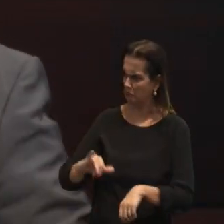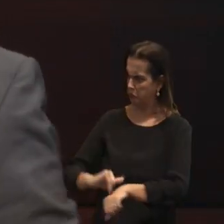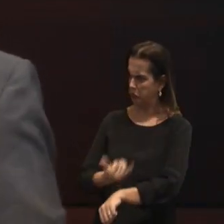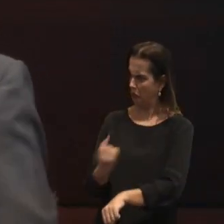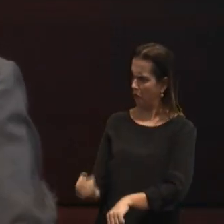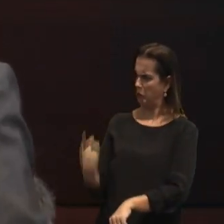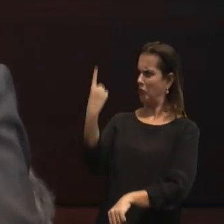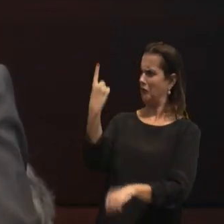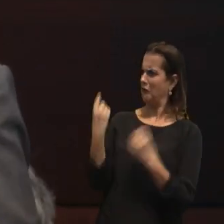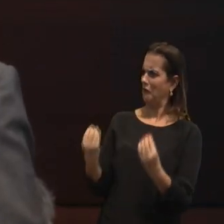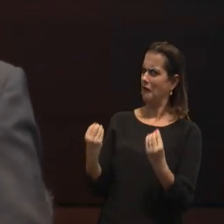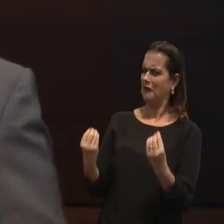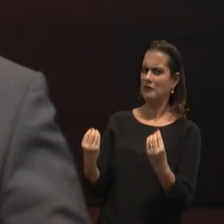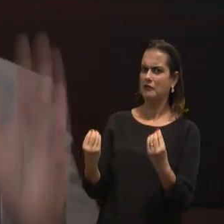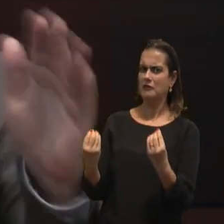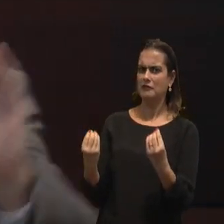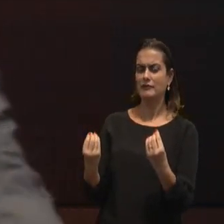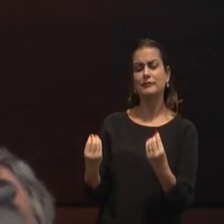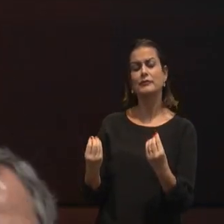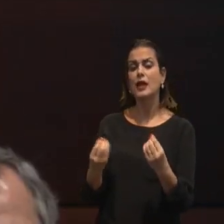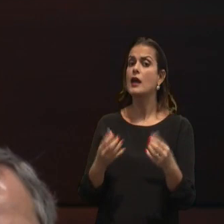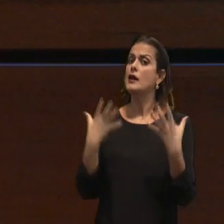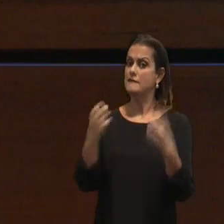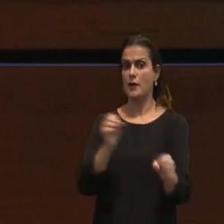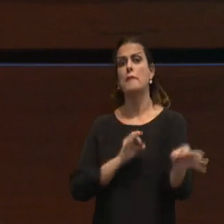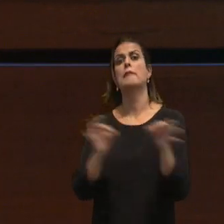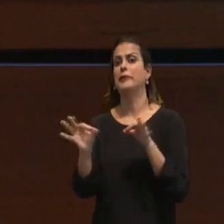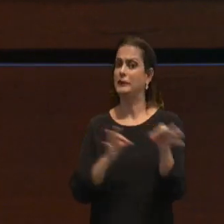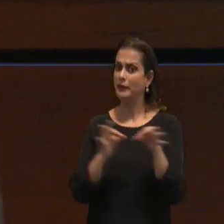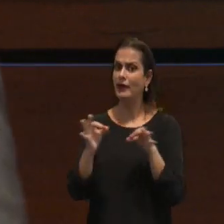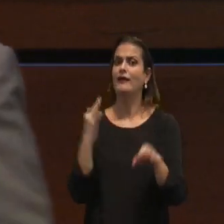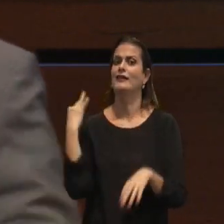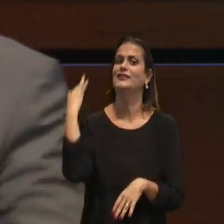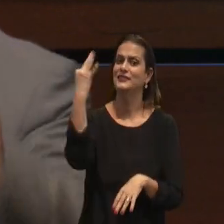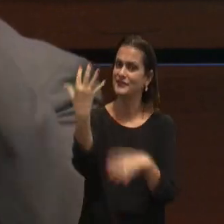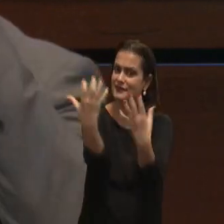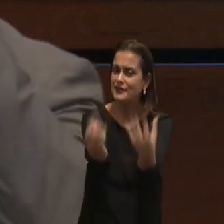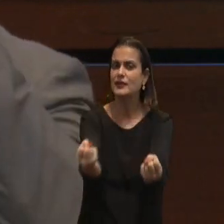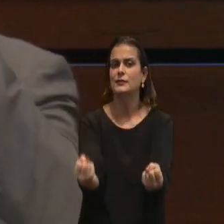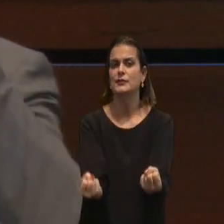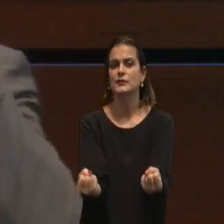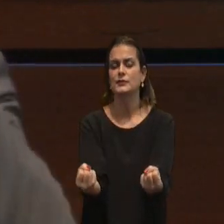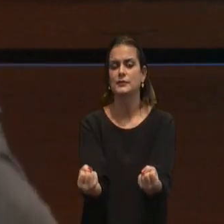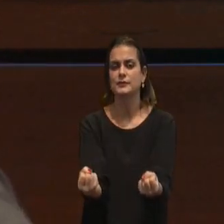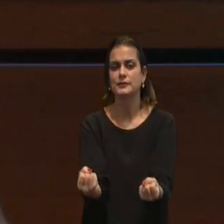engordou? Vamos nos preparar para este tempo.